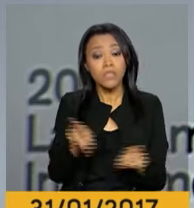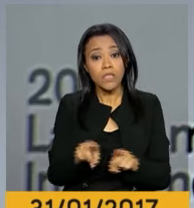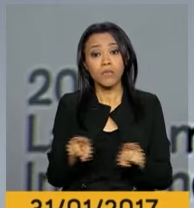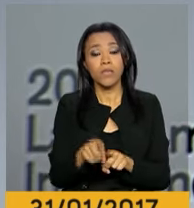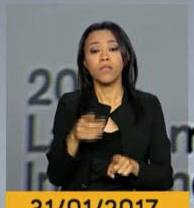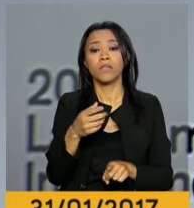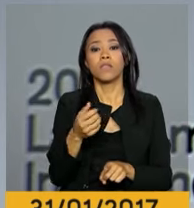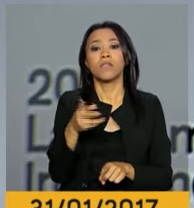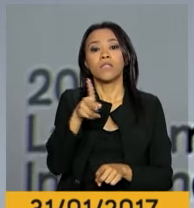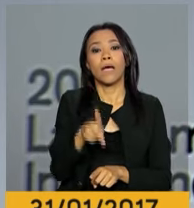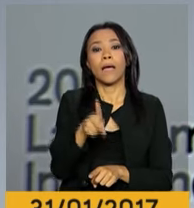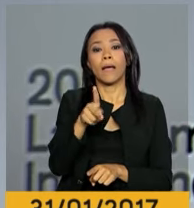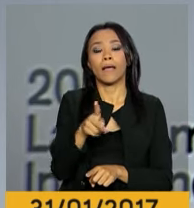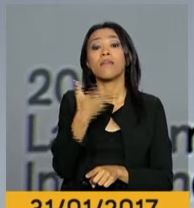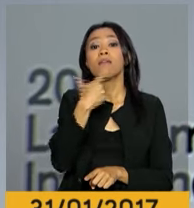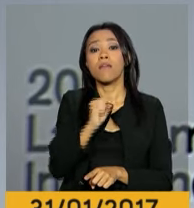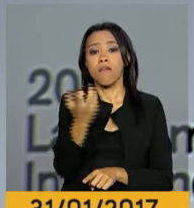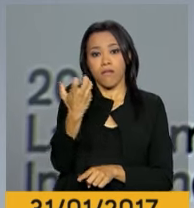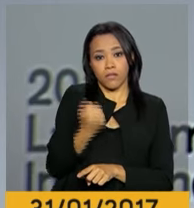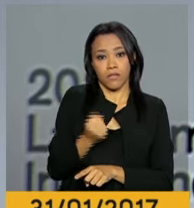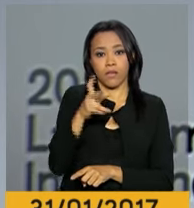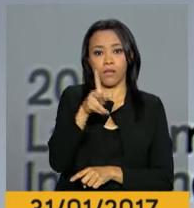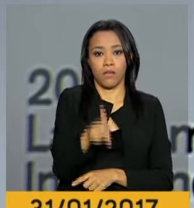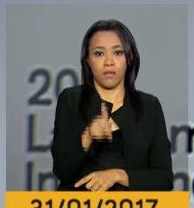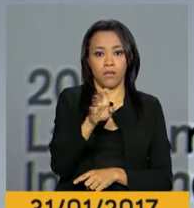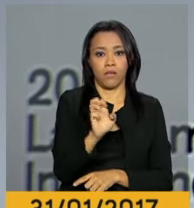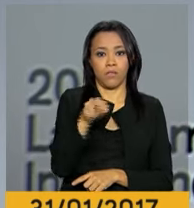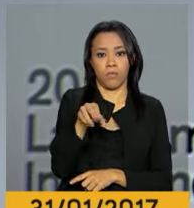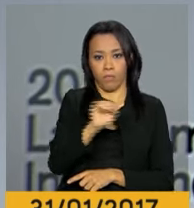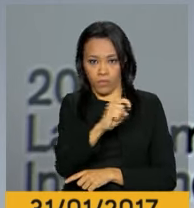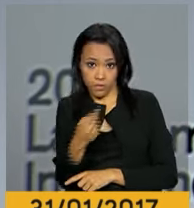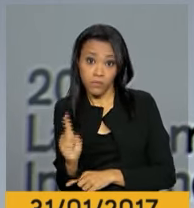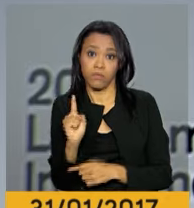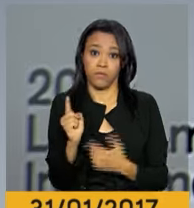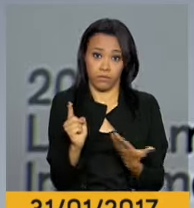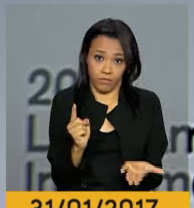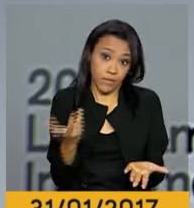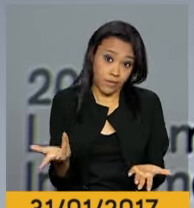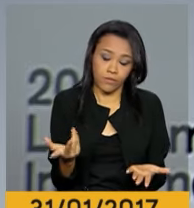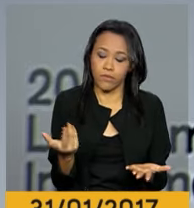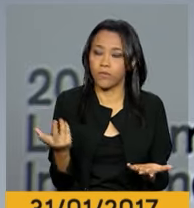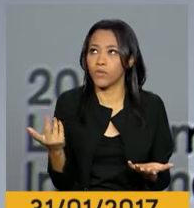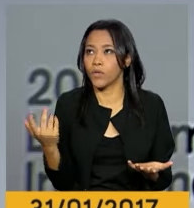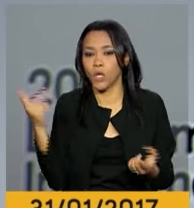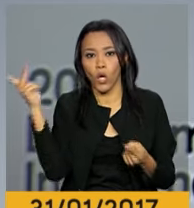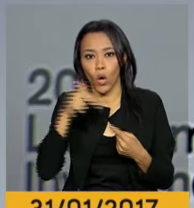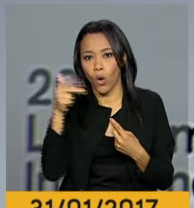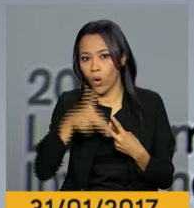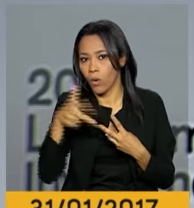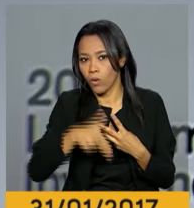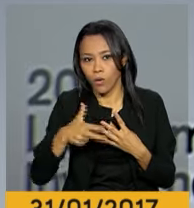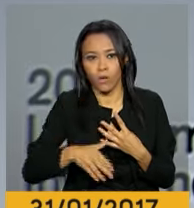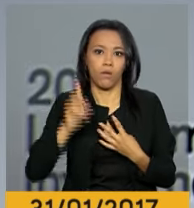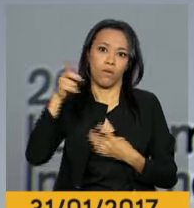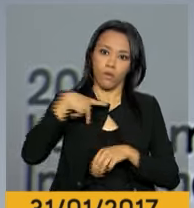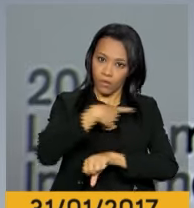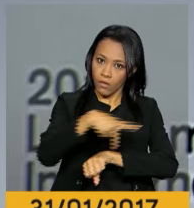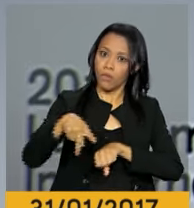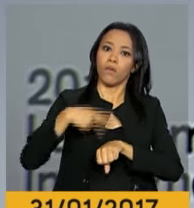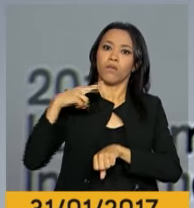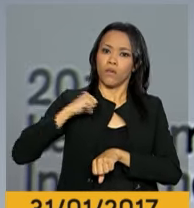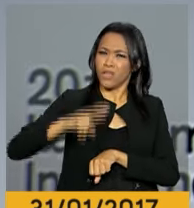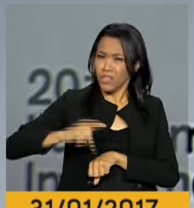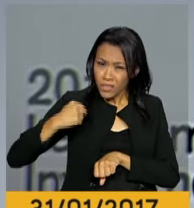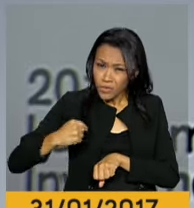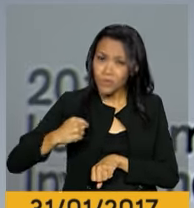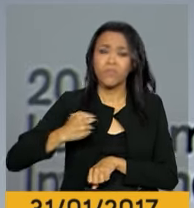também lá recebiam essa essa esse benefício então foi um corte vigoroso isso em todos os